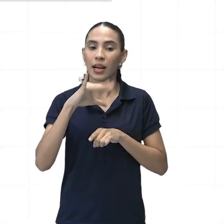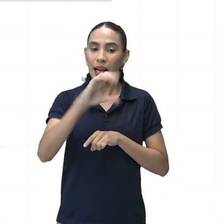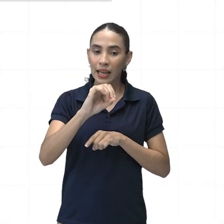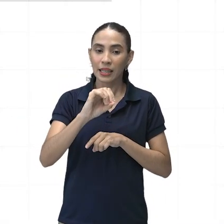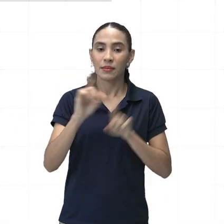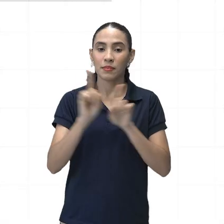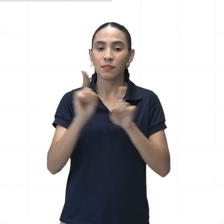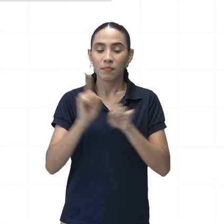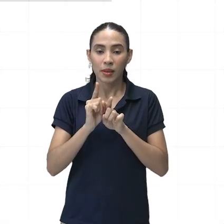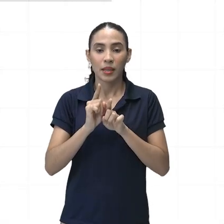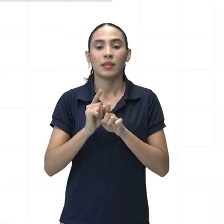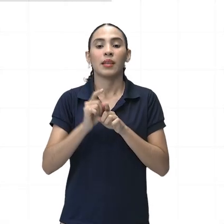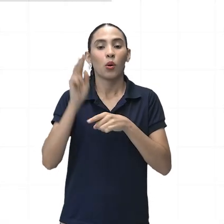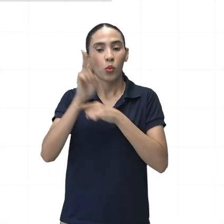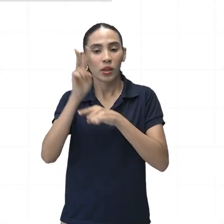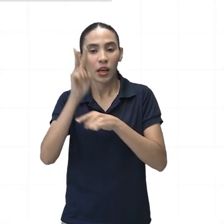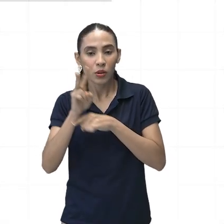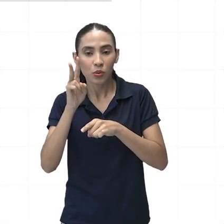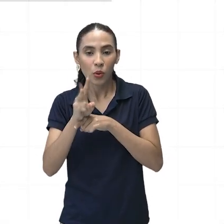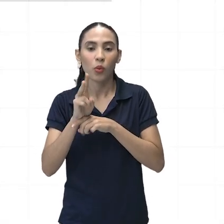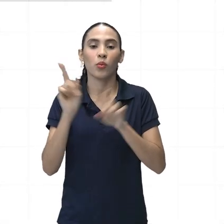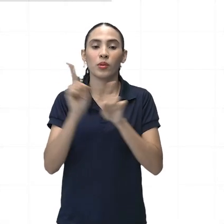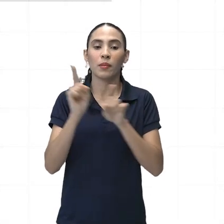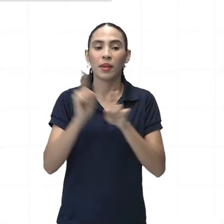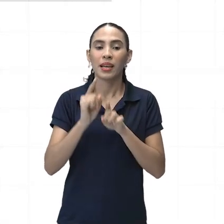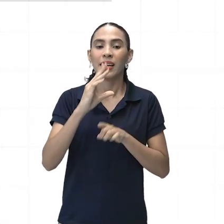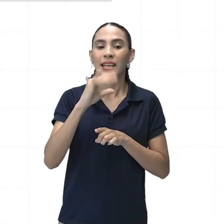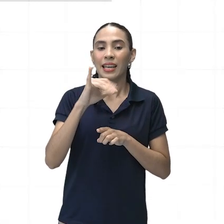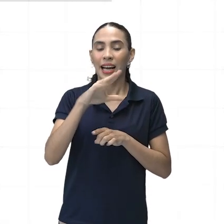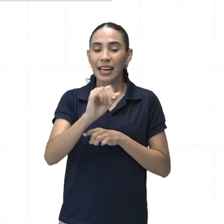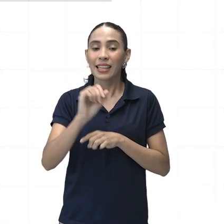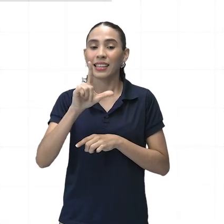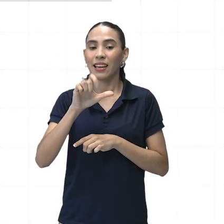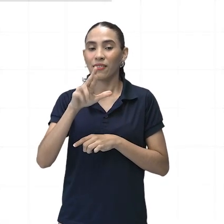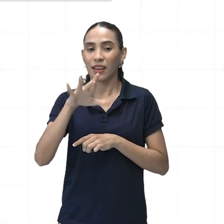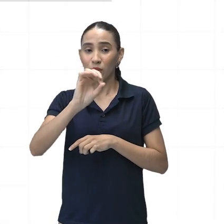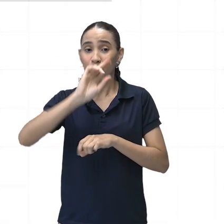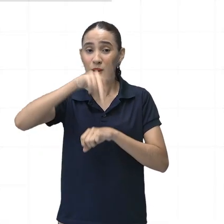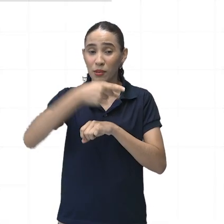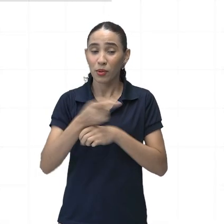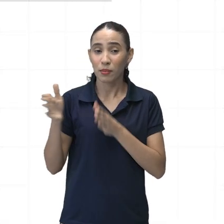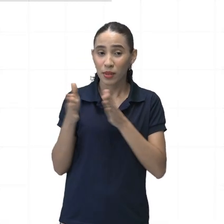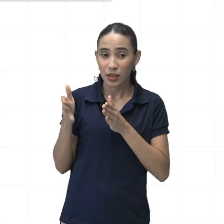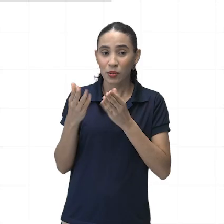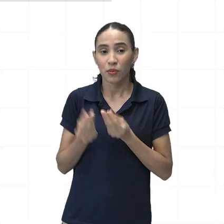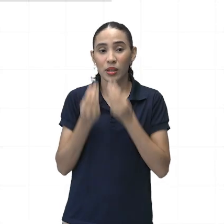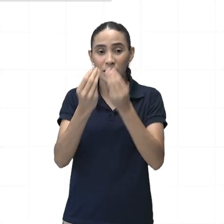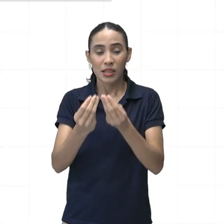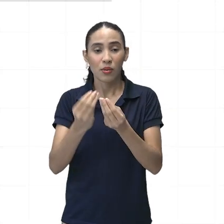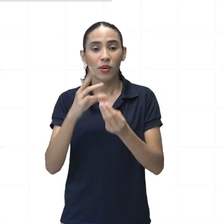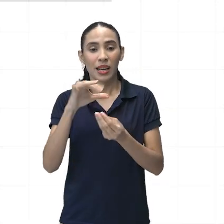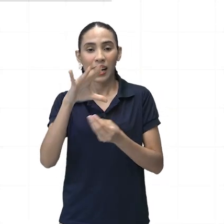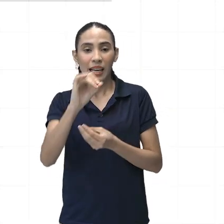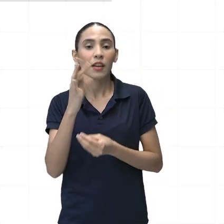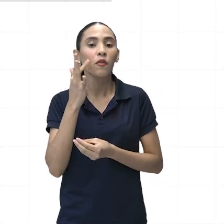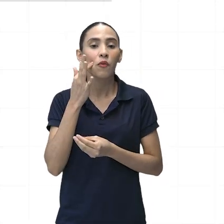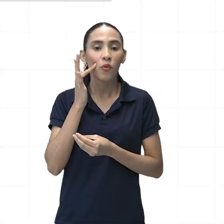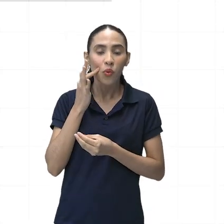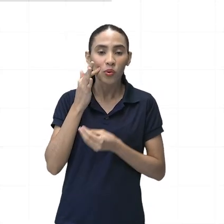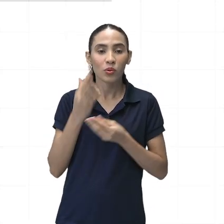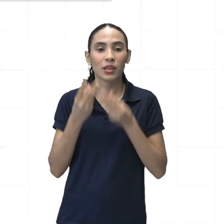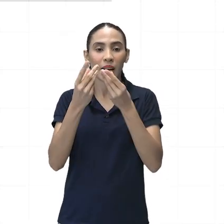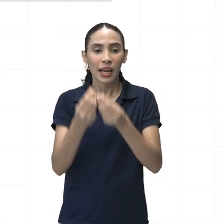tornou-se pastor de ovelhas e Caim, lavrador. Passado algum tempo, ofereceu Caim frutos da terra